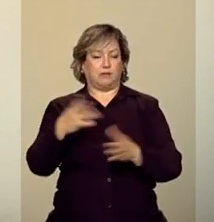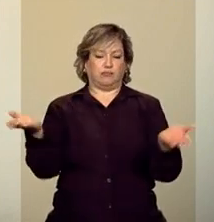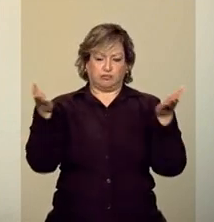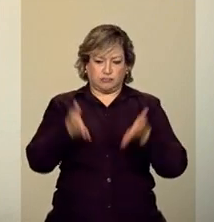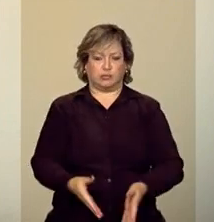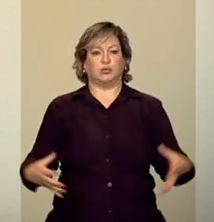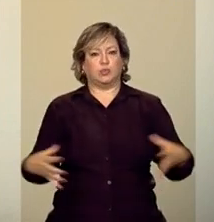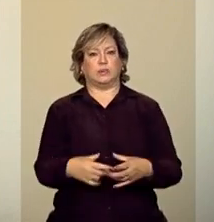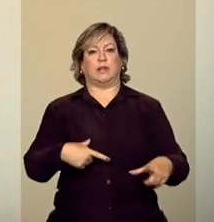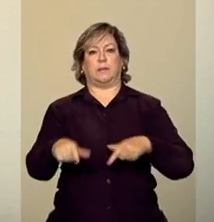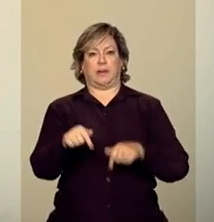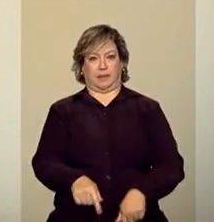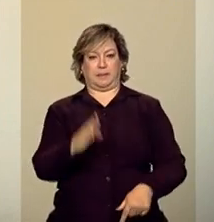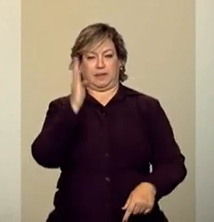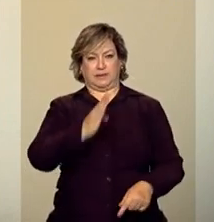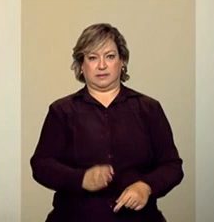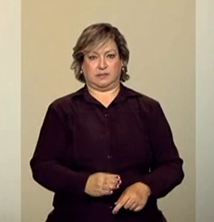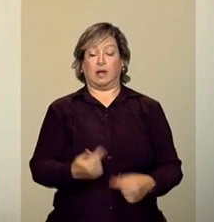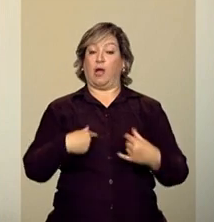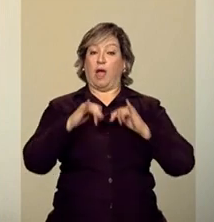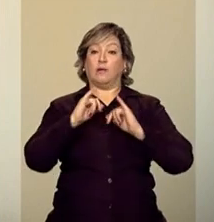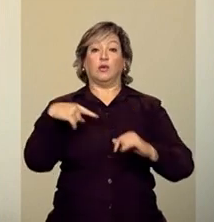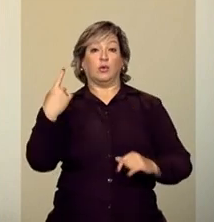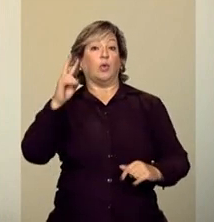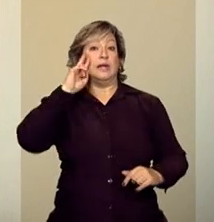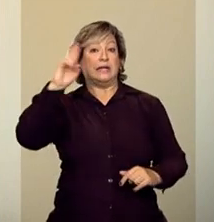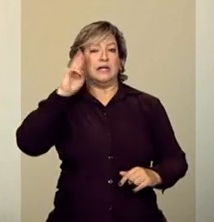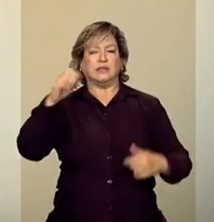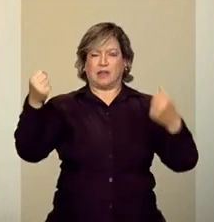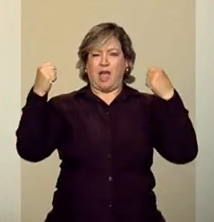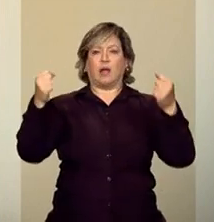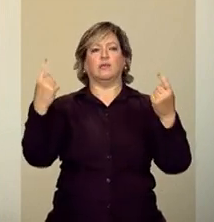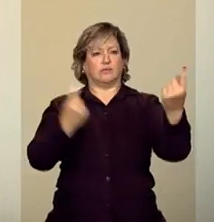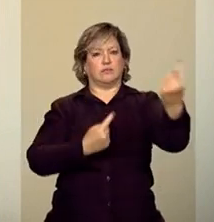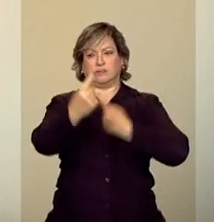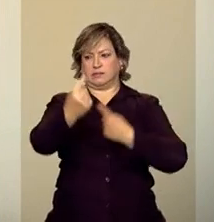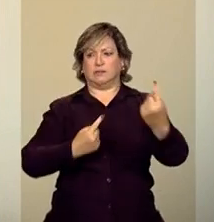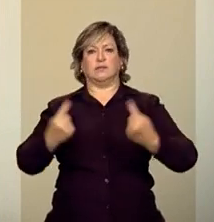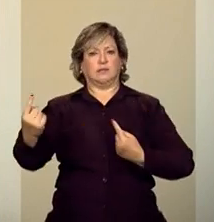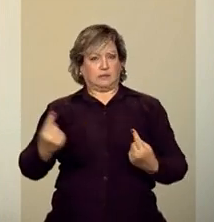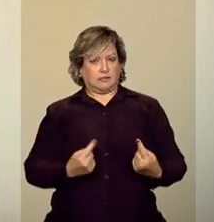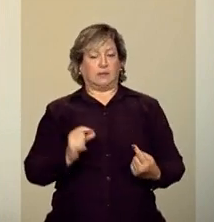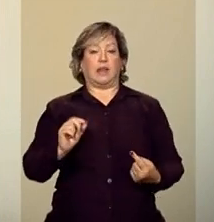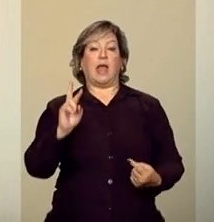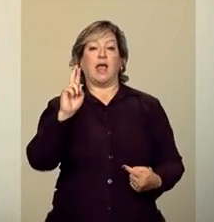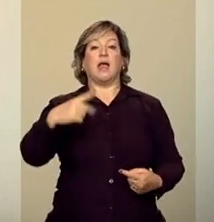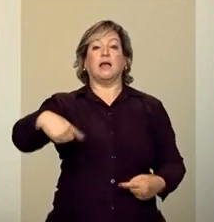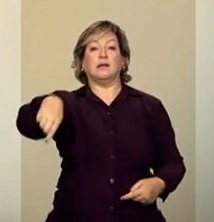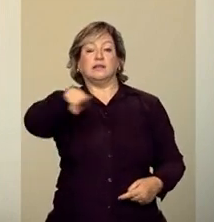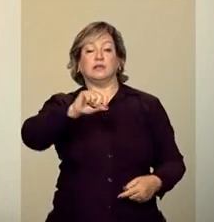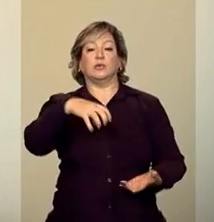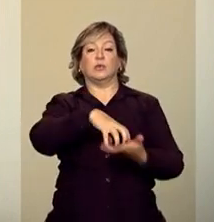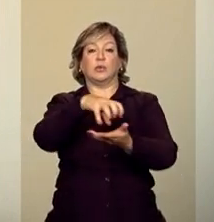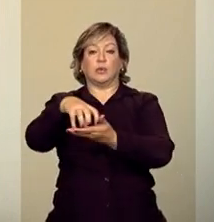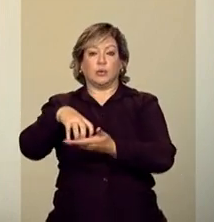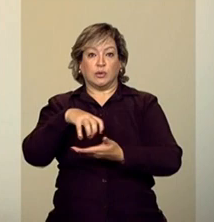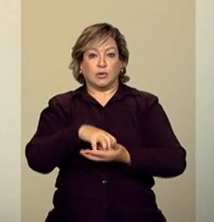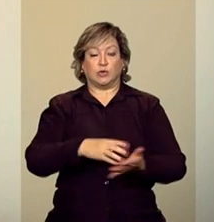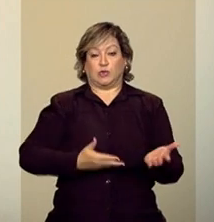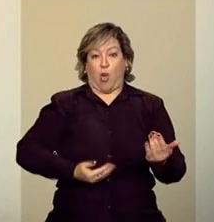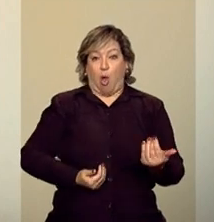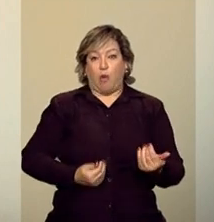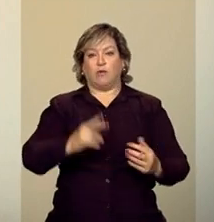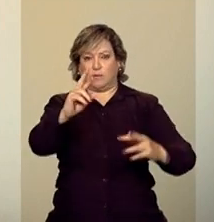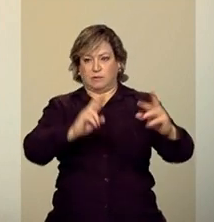Anuncio que vou receber os líderes das manifestações pacíficas, os representantes das organizações de